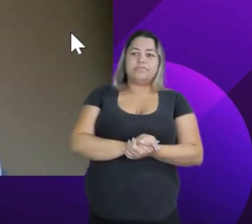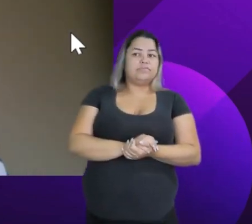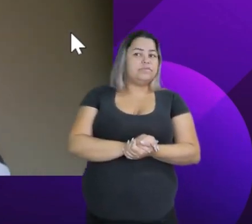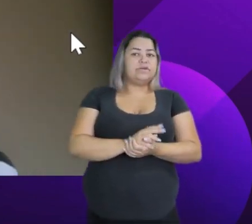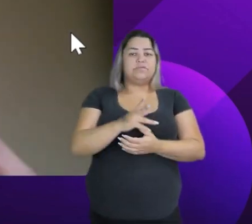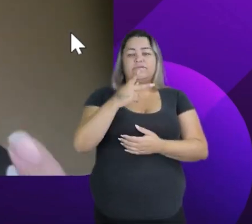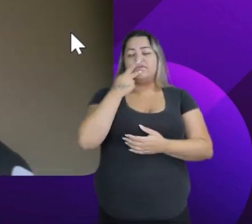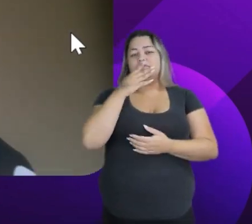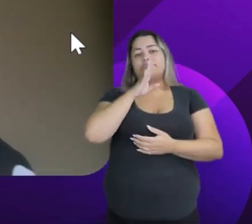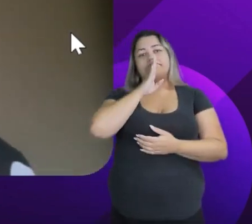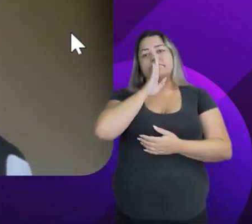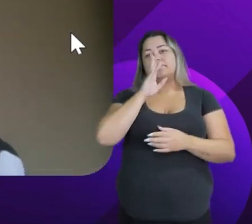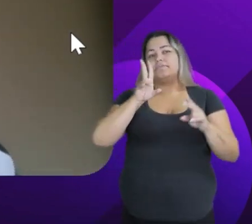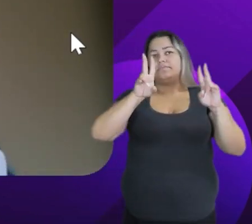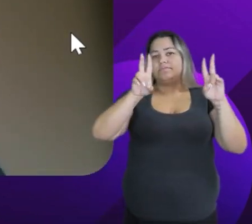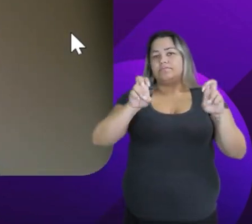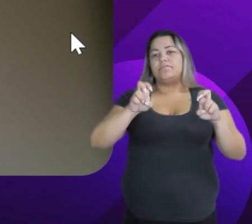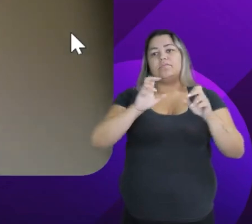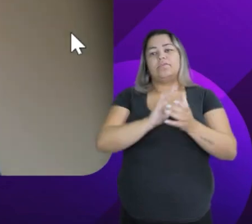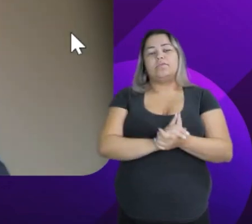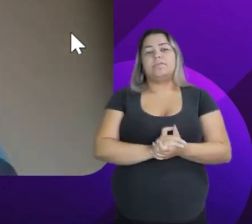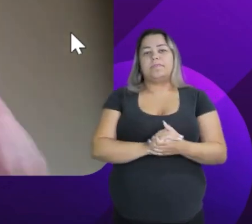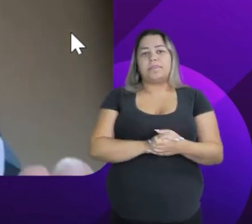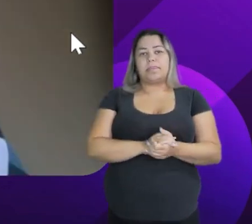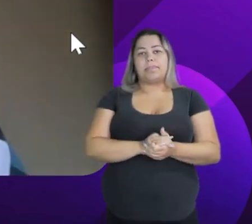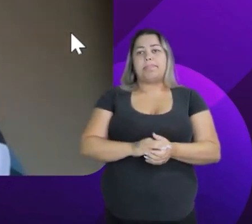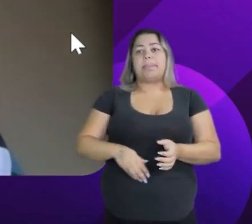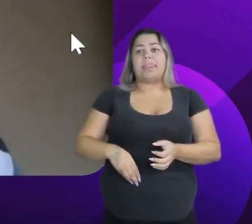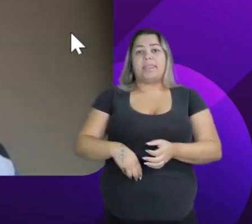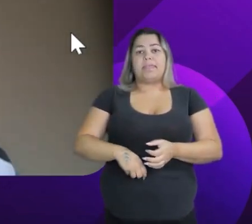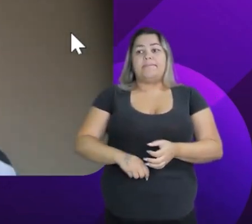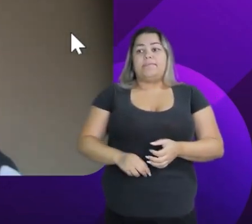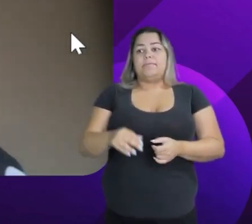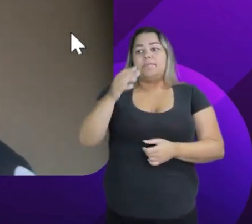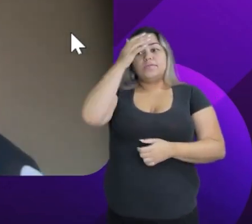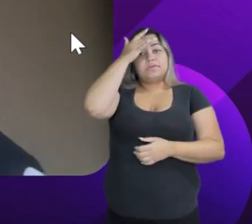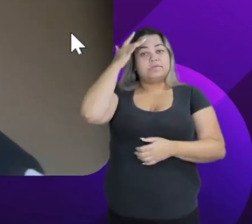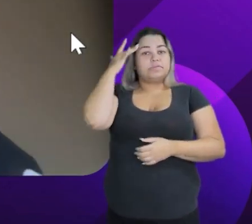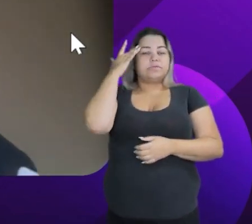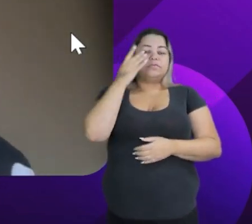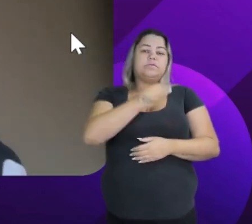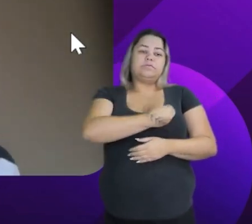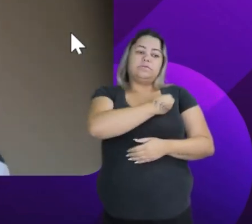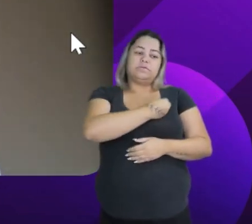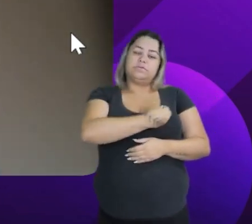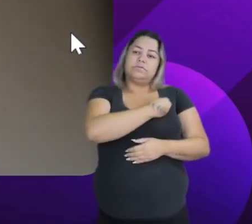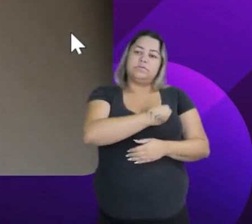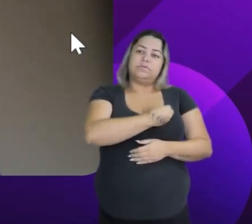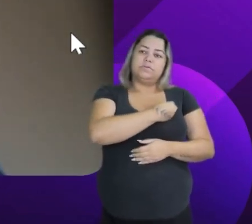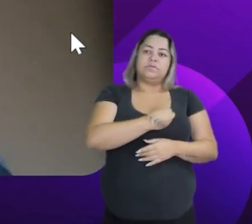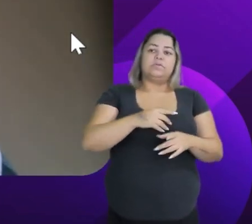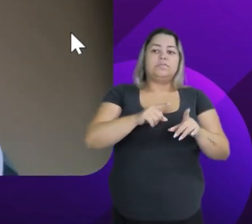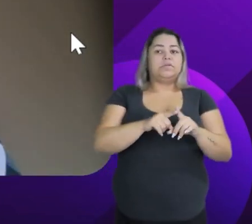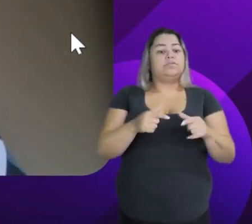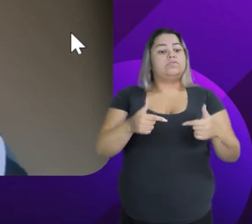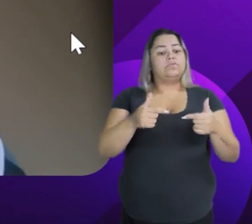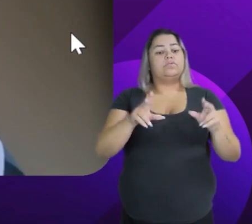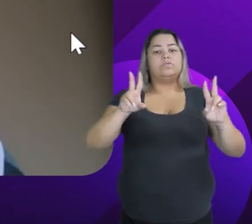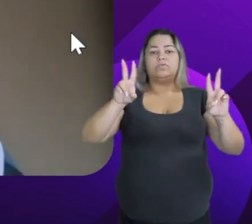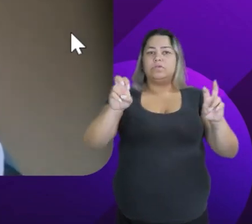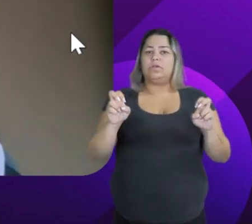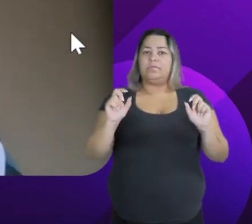falar sobre o assunto, ou não colocar, e sendo que muitas dessas pessoas, elas estão aí sendo ativistas também do tema, e que